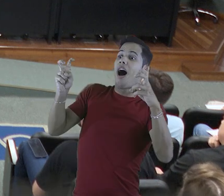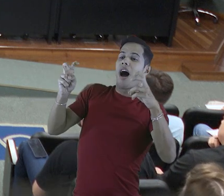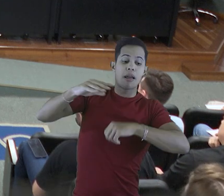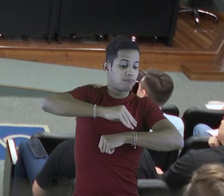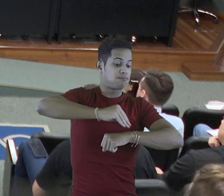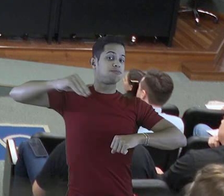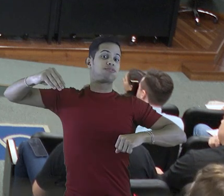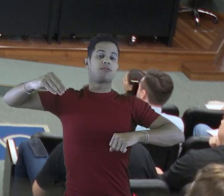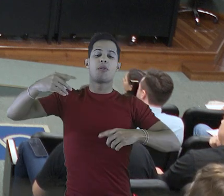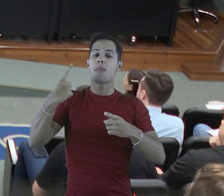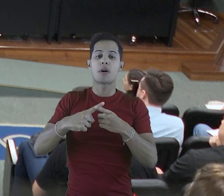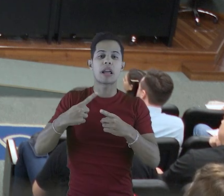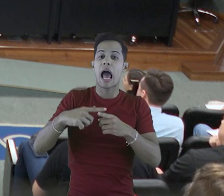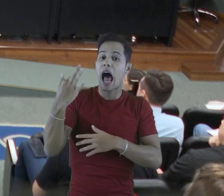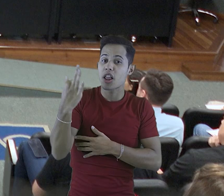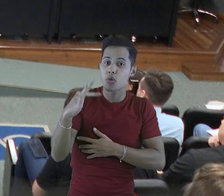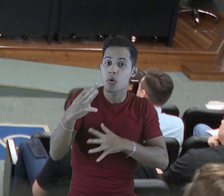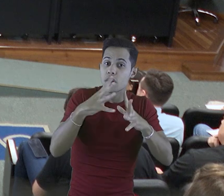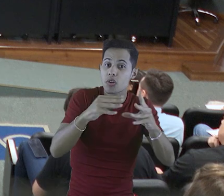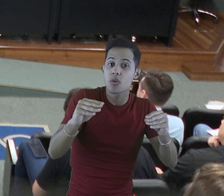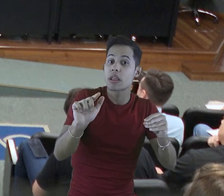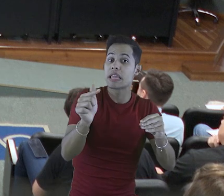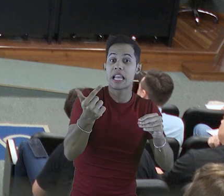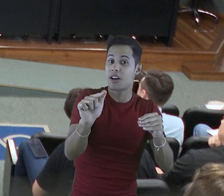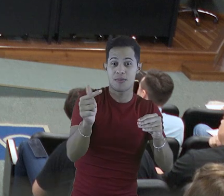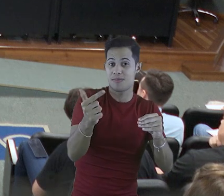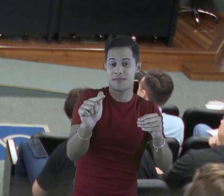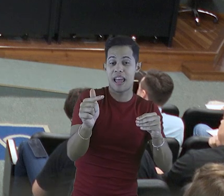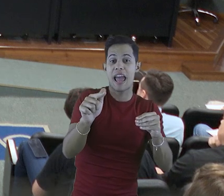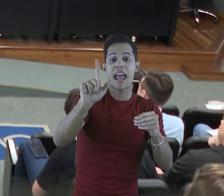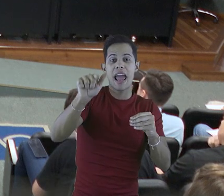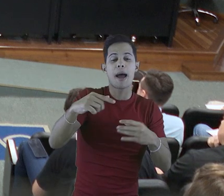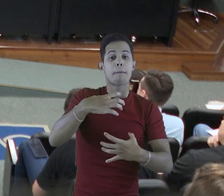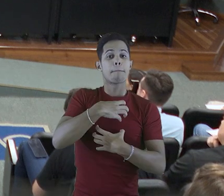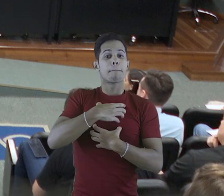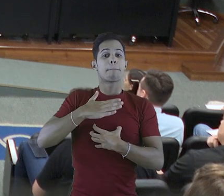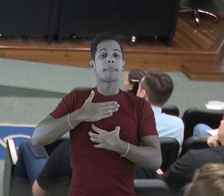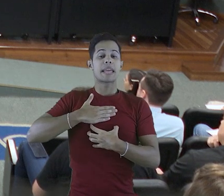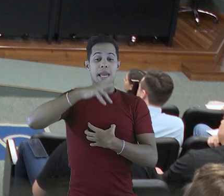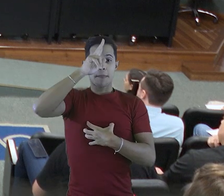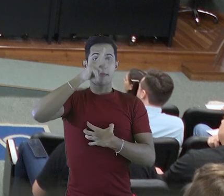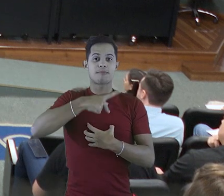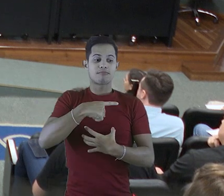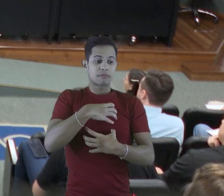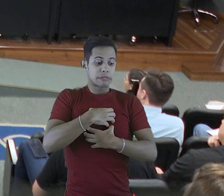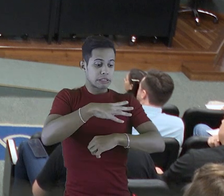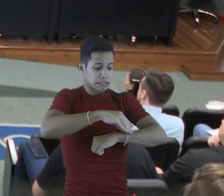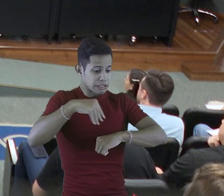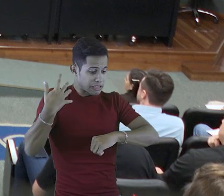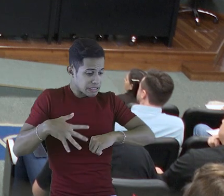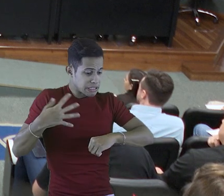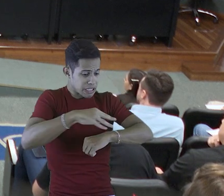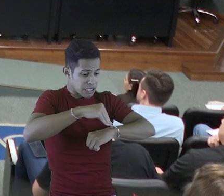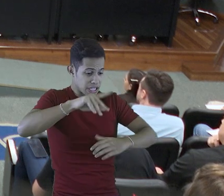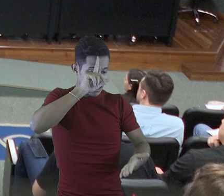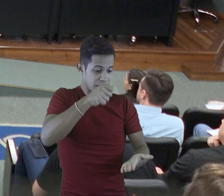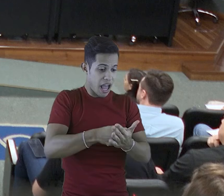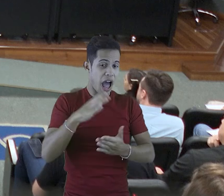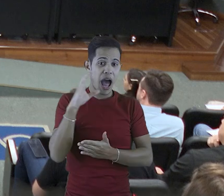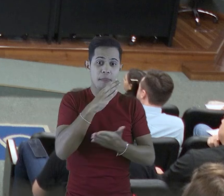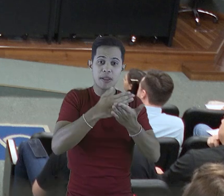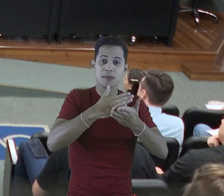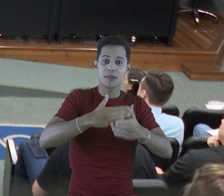porque elas não queriam acabar com a dor dele, elas queriam acabar com a dor delas. E daí ele dizia mas isso é irracional,